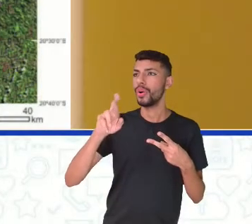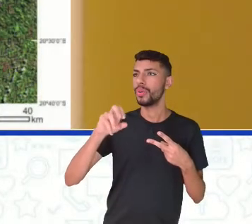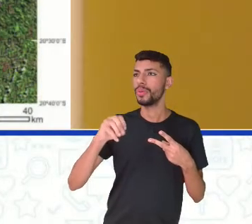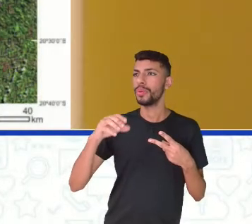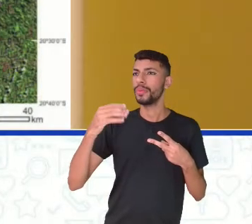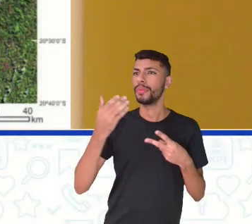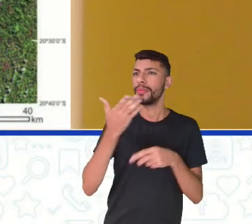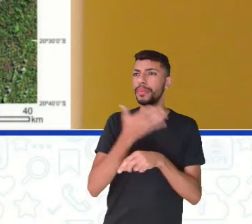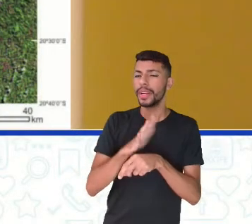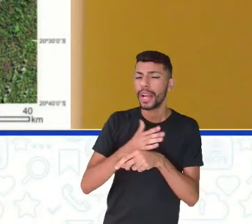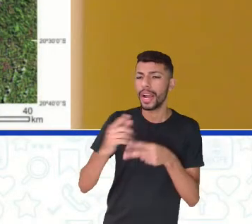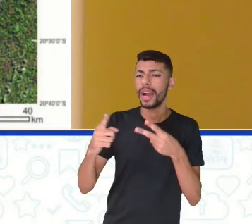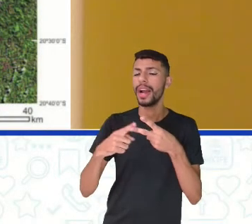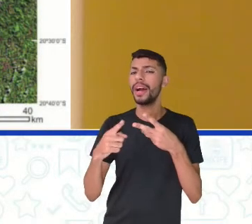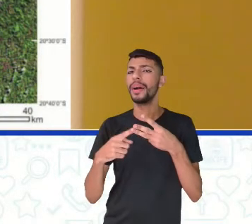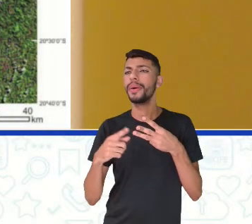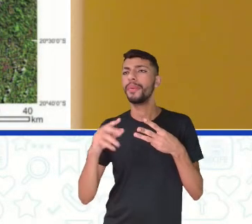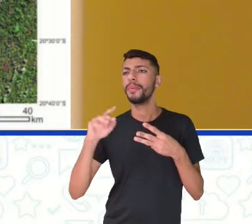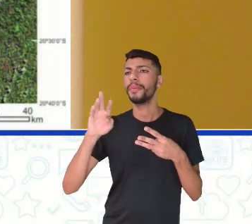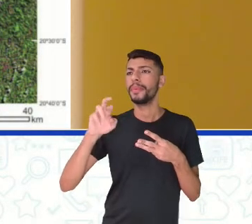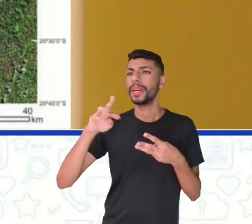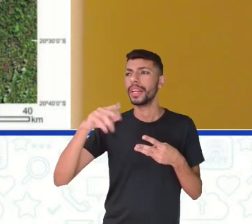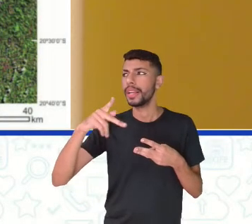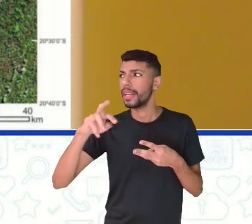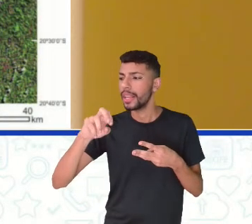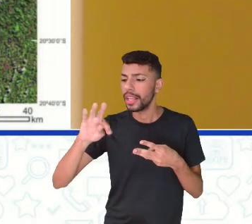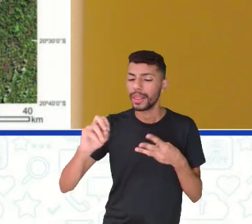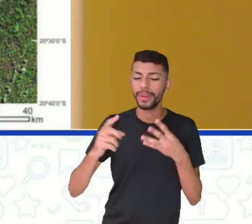vendo? Santa Bárbara,